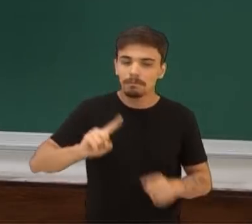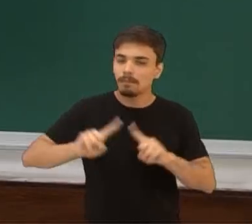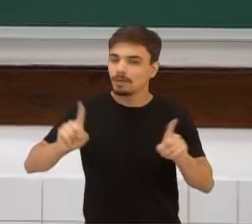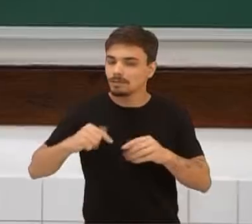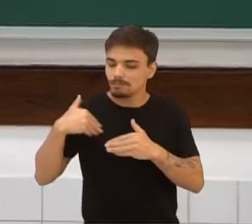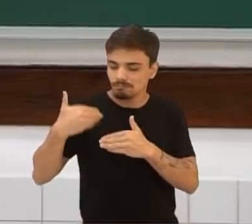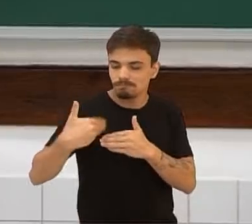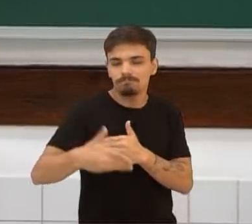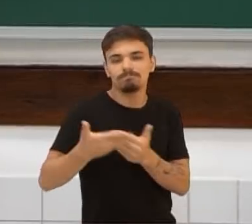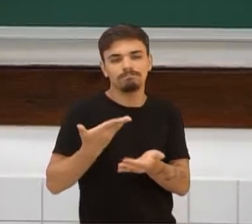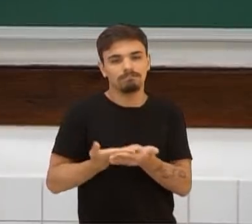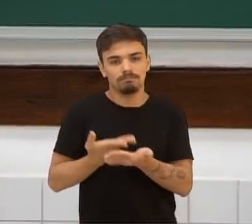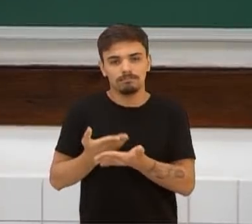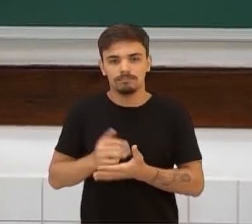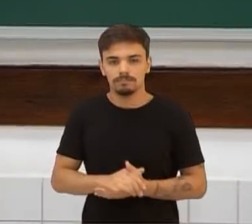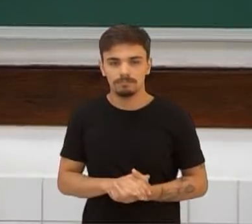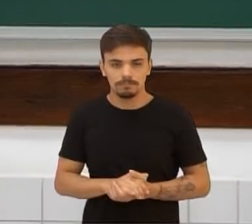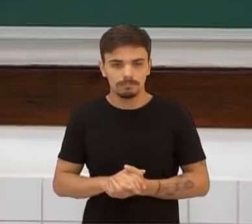aula.